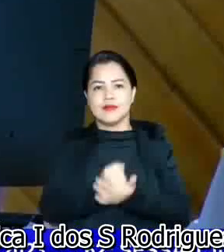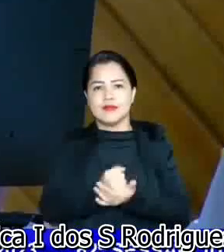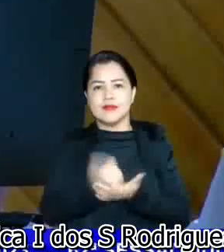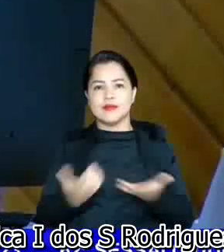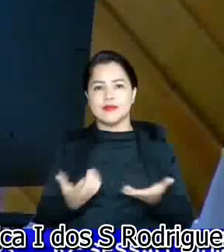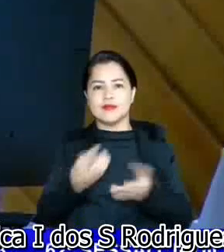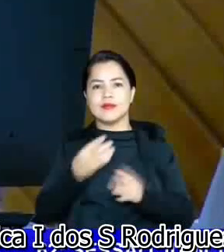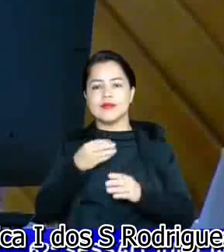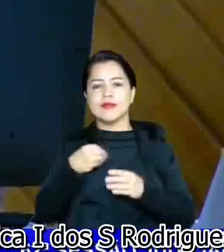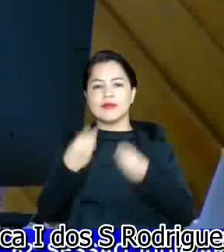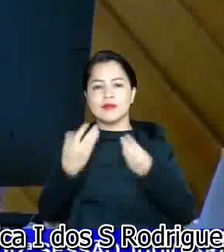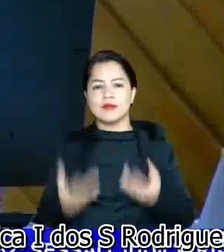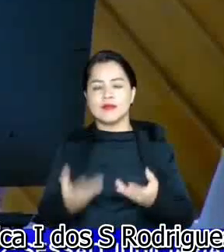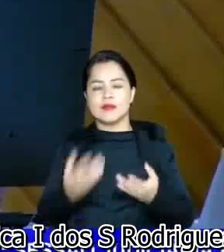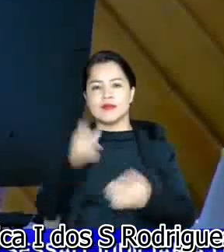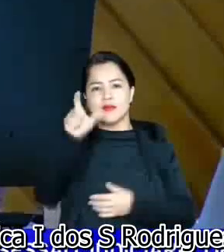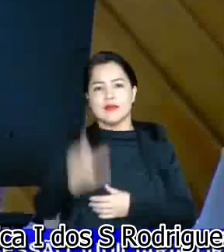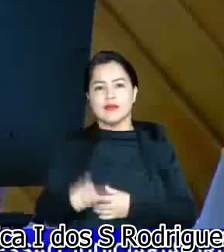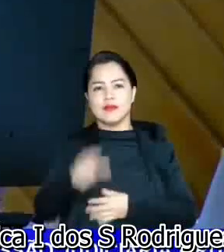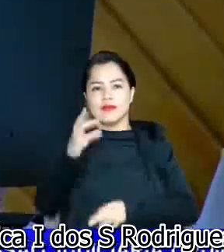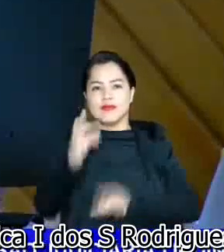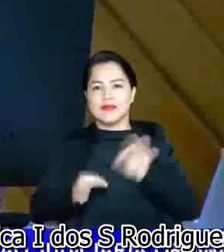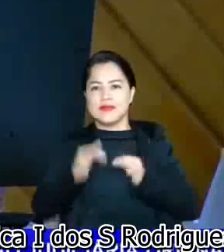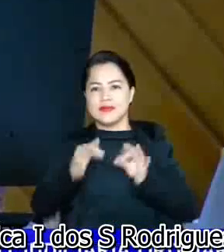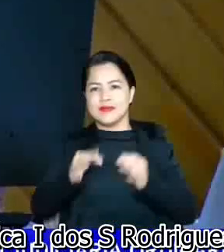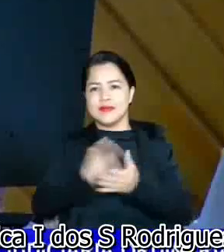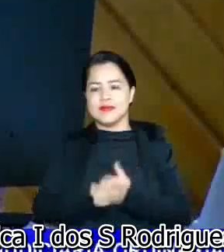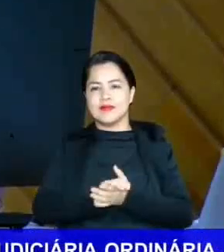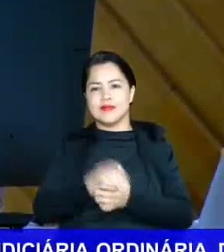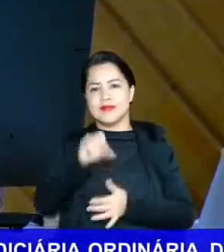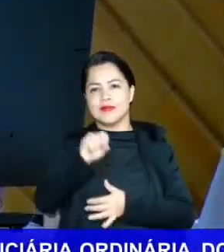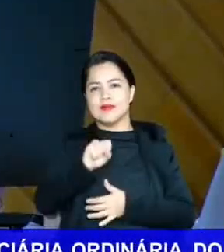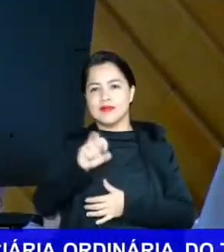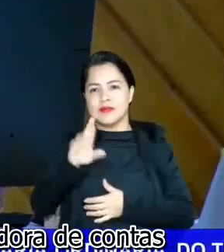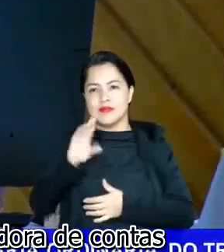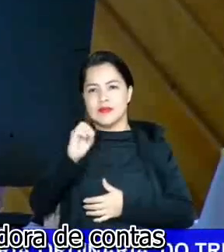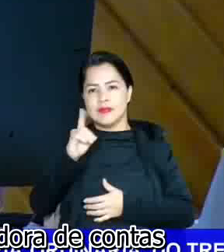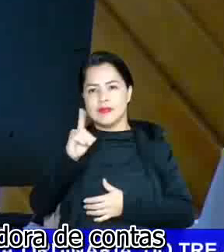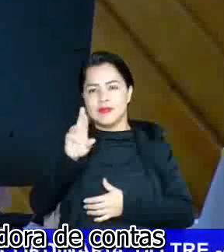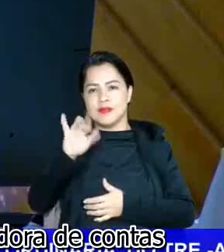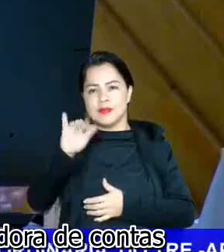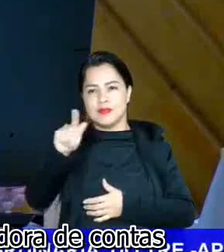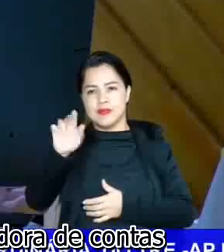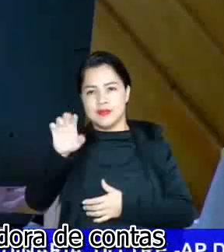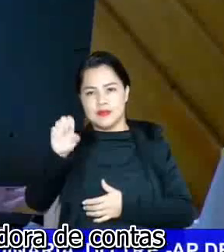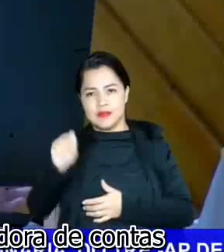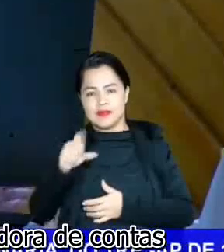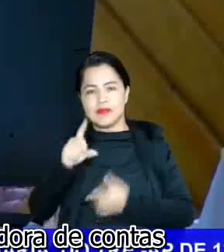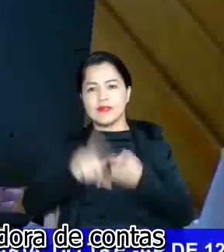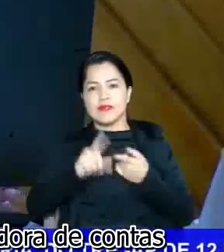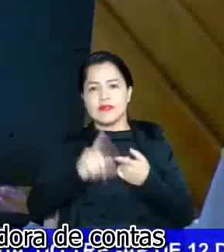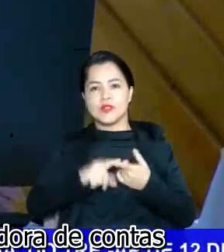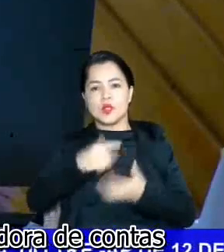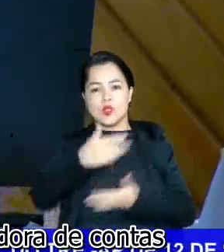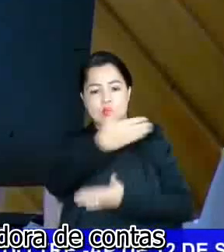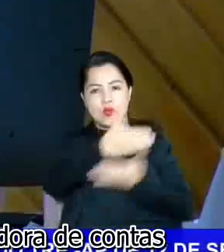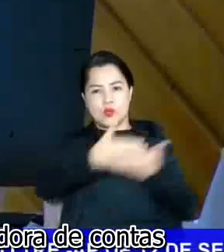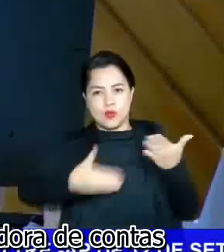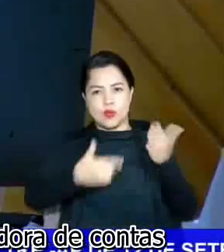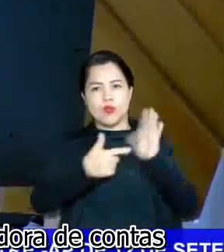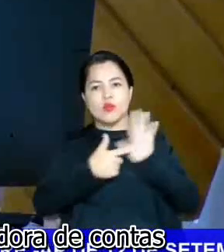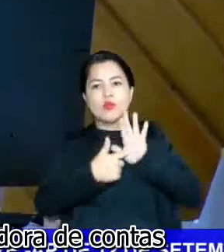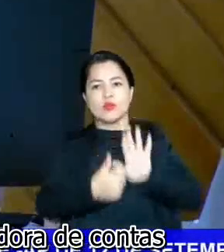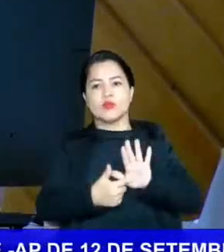foram emitidos em nome da pessoa jurídica Idris S. Rodrigues. Mas os formulários que foram apresentados